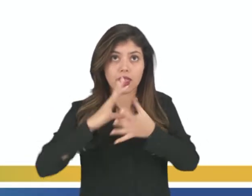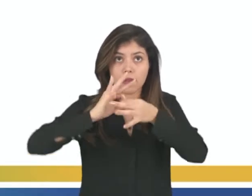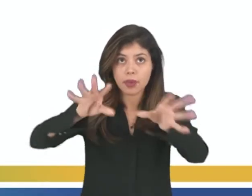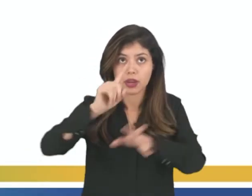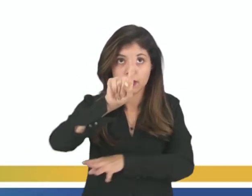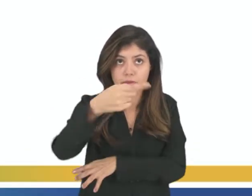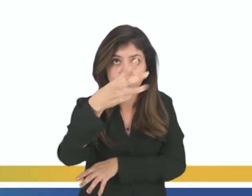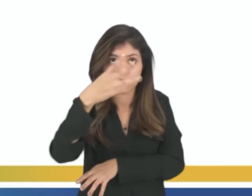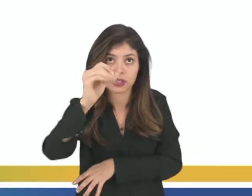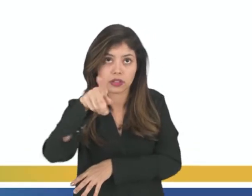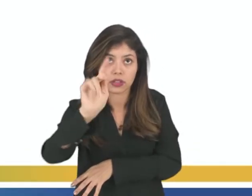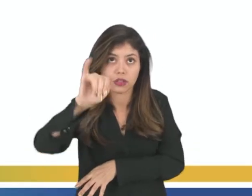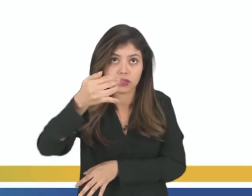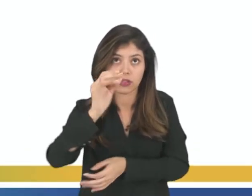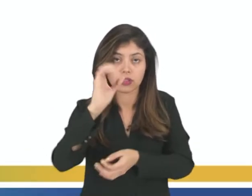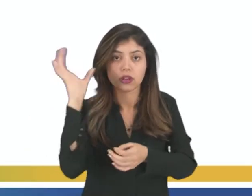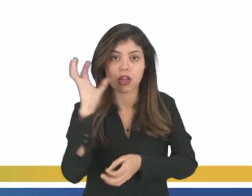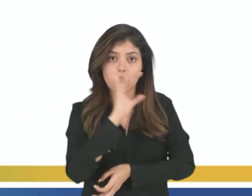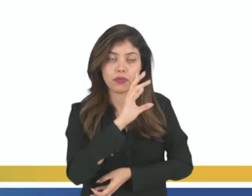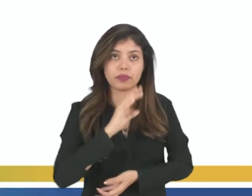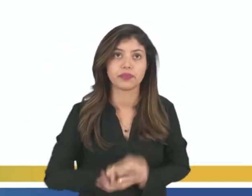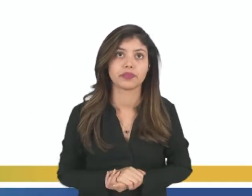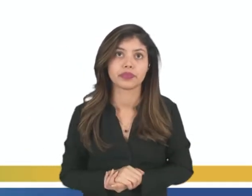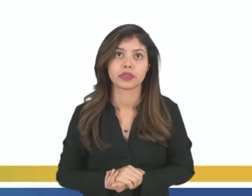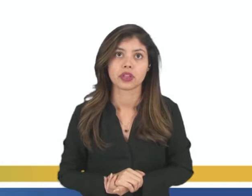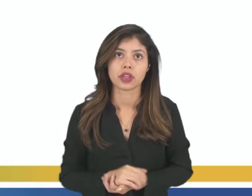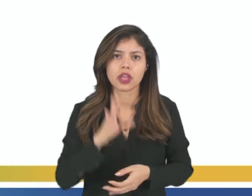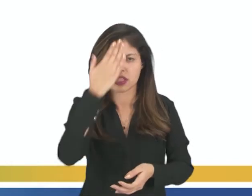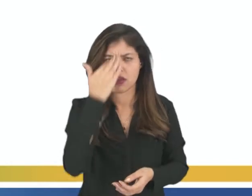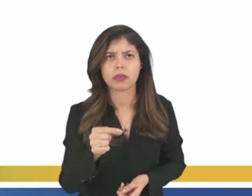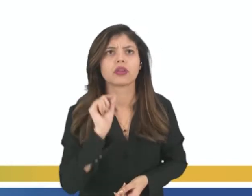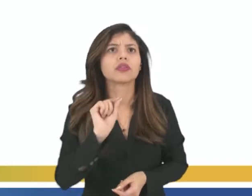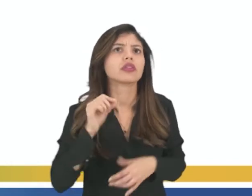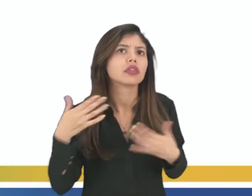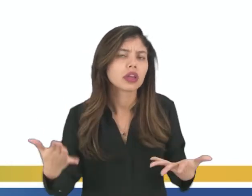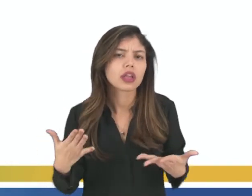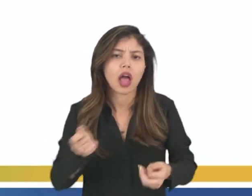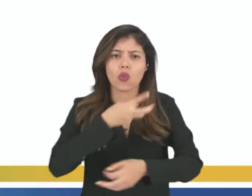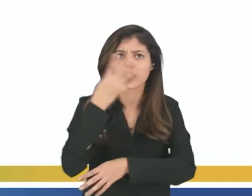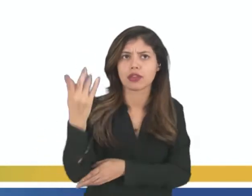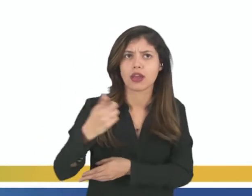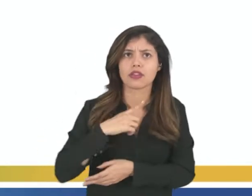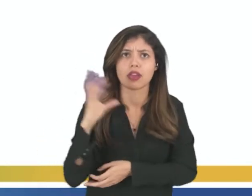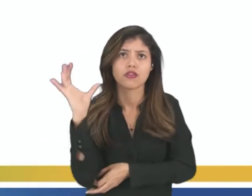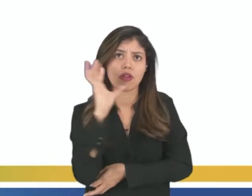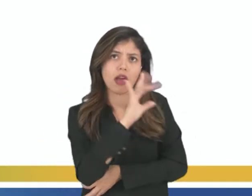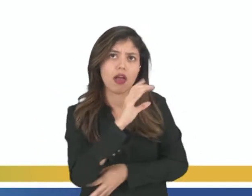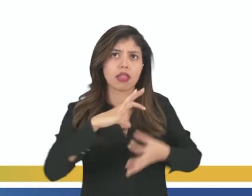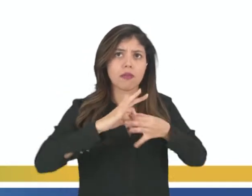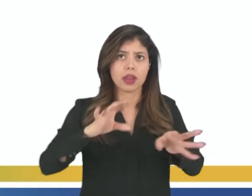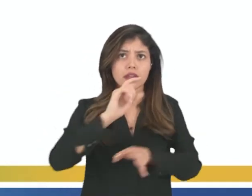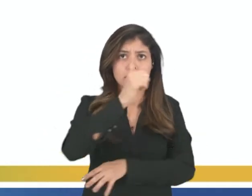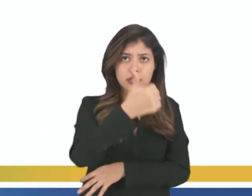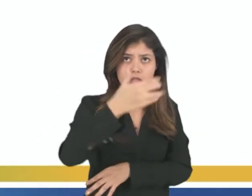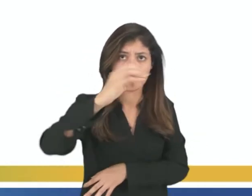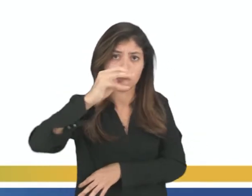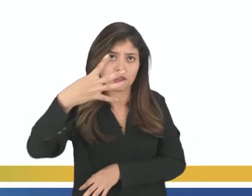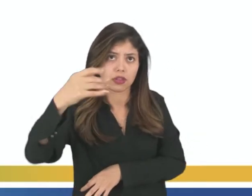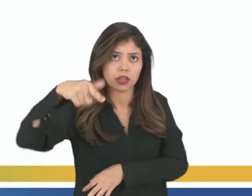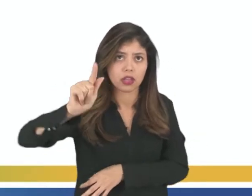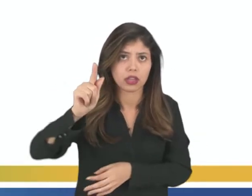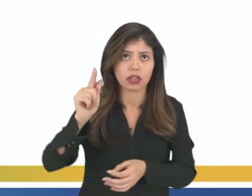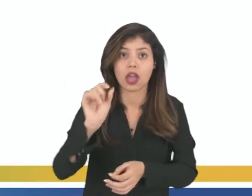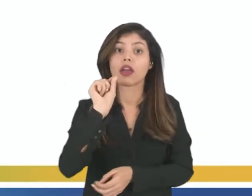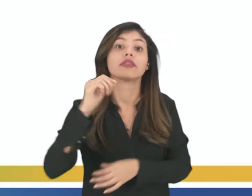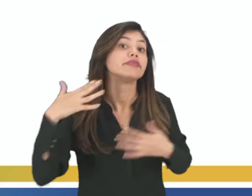libera 1.300 kJ de calor. Sabendo disso, a quantidade de calor liberada pela combustão de 104 gramas de acetileno